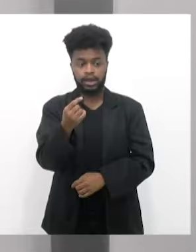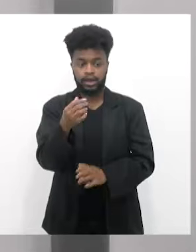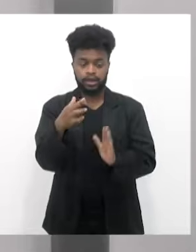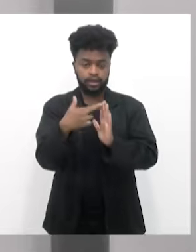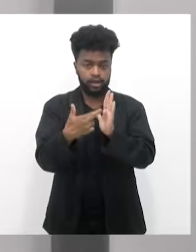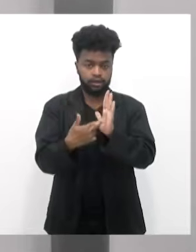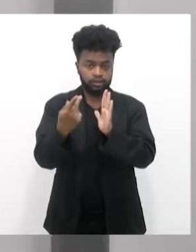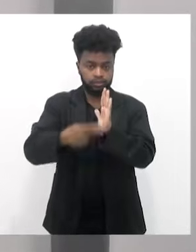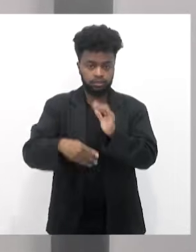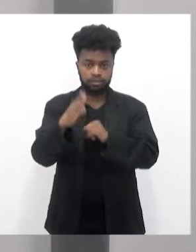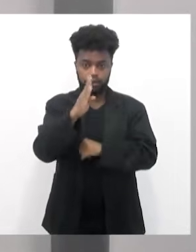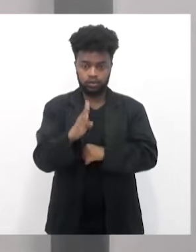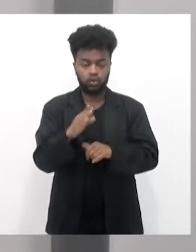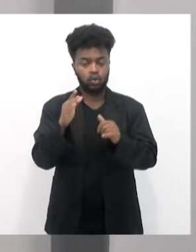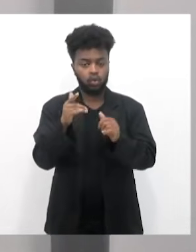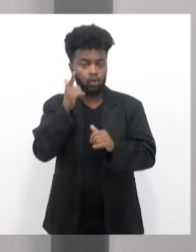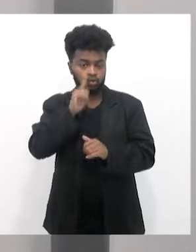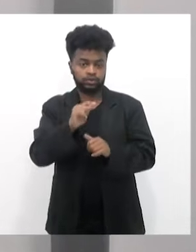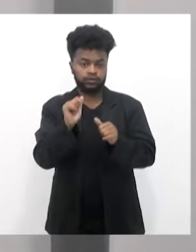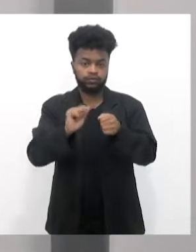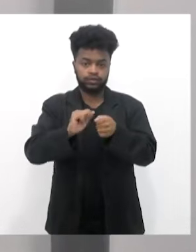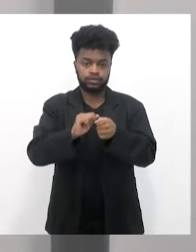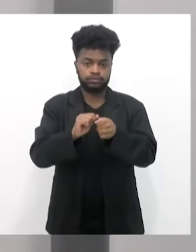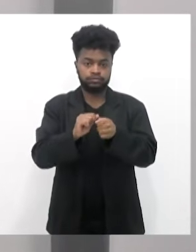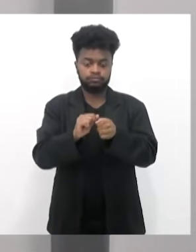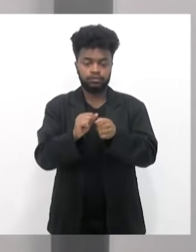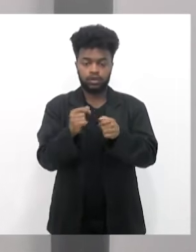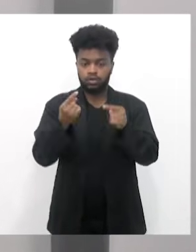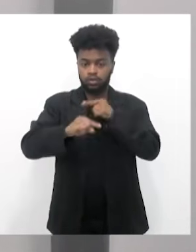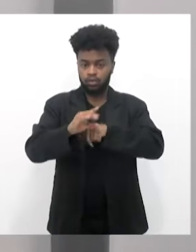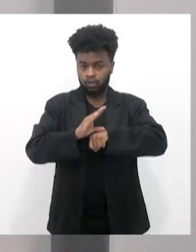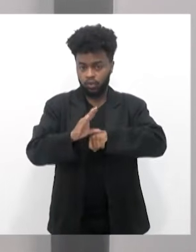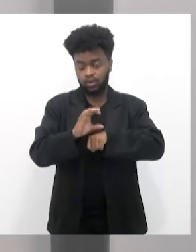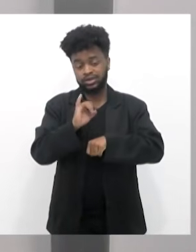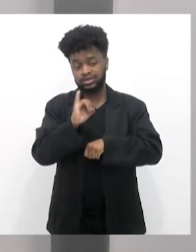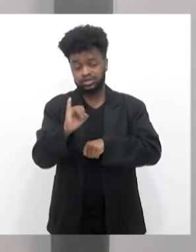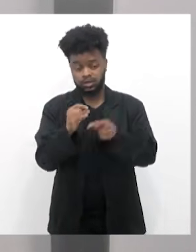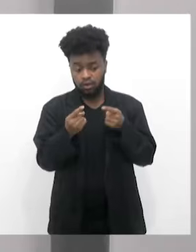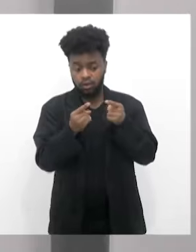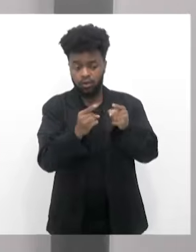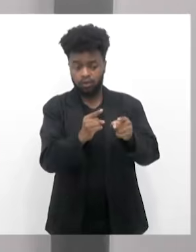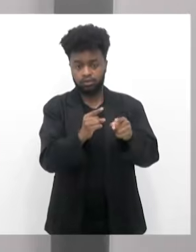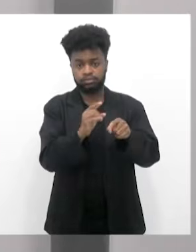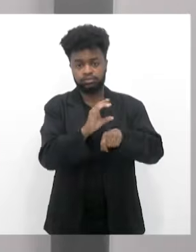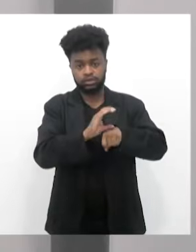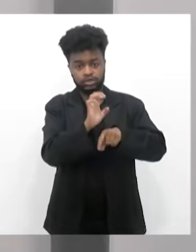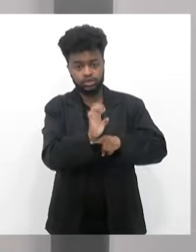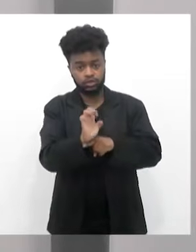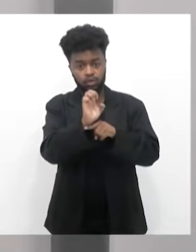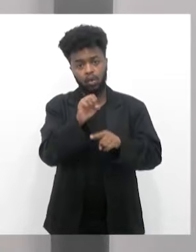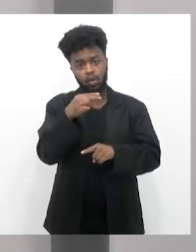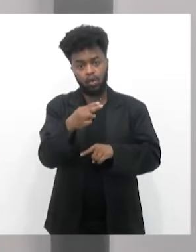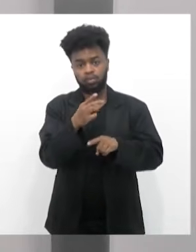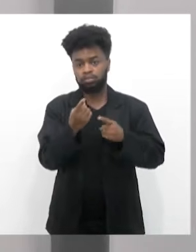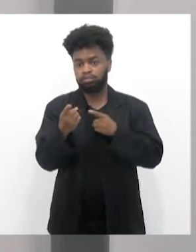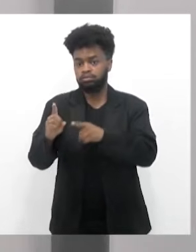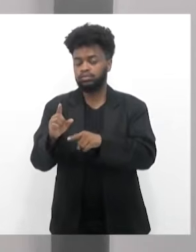ordenamento nacional, que torna algo inconstitucional é uma contrariedade à Constituição Federal ou à Constituição Estadual. E deixo claro de forma jurídica e